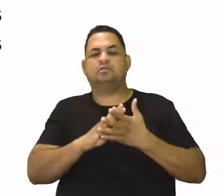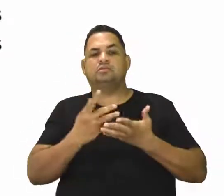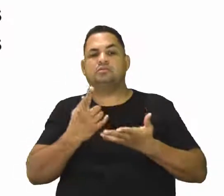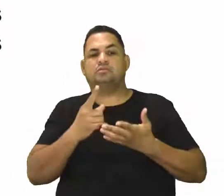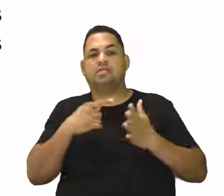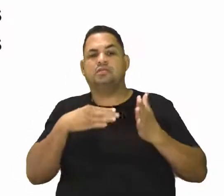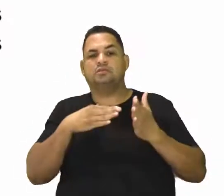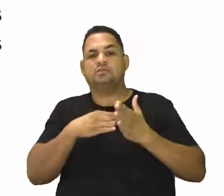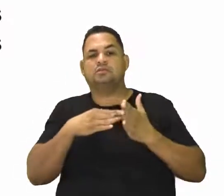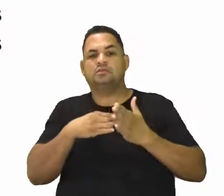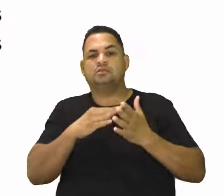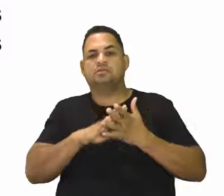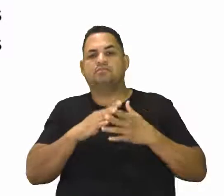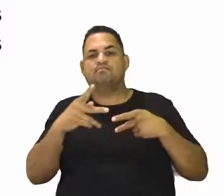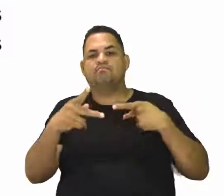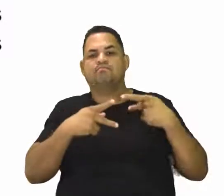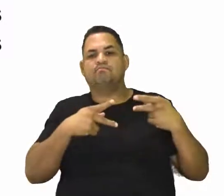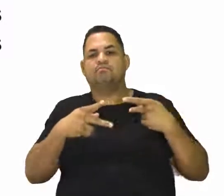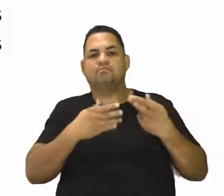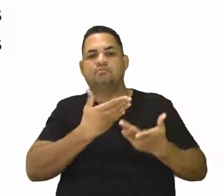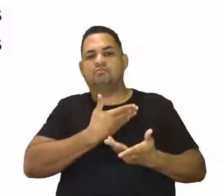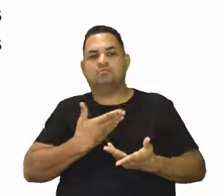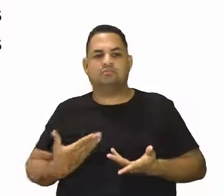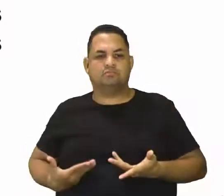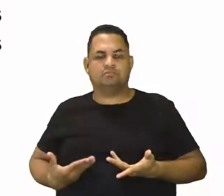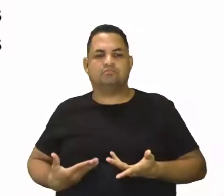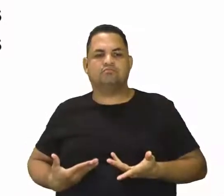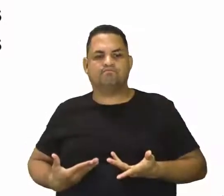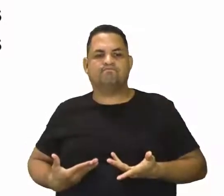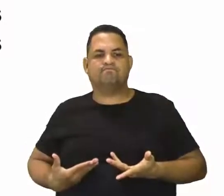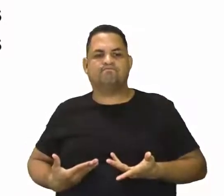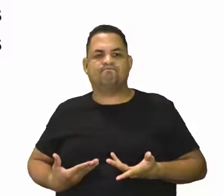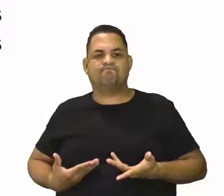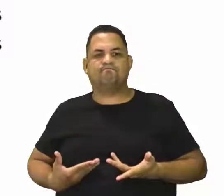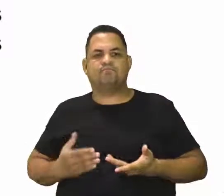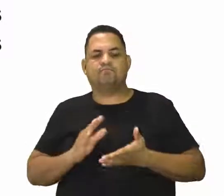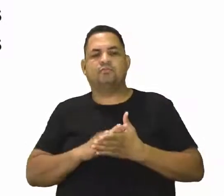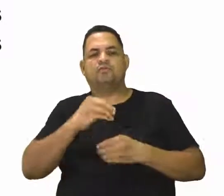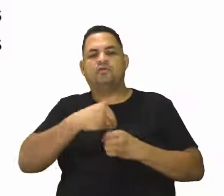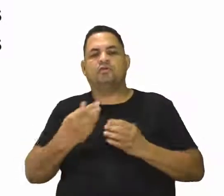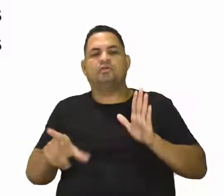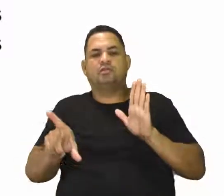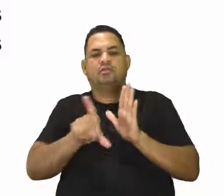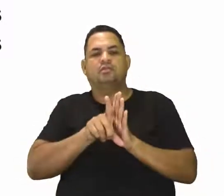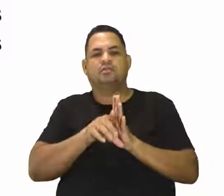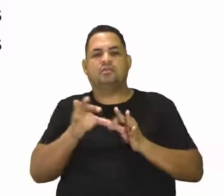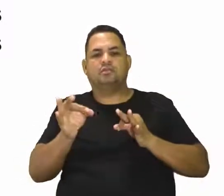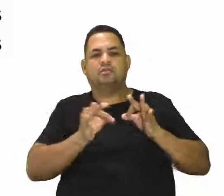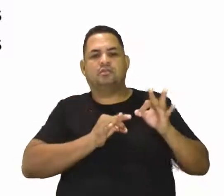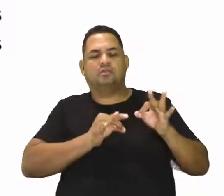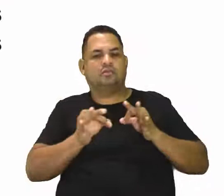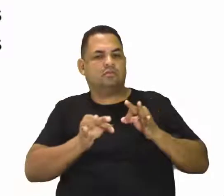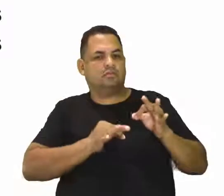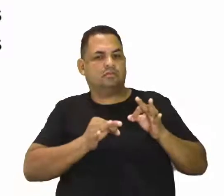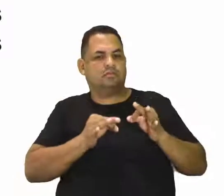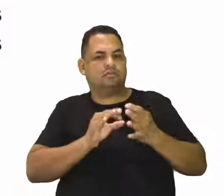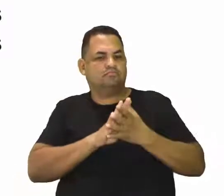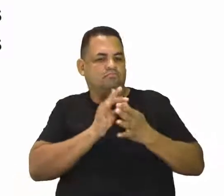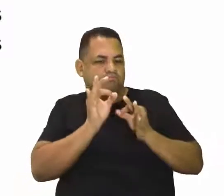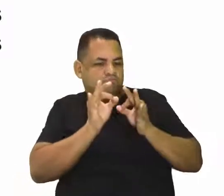não se limitando a planos governamentais clandestinos elaborados